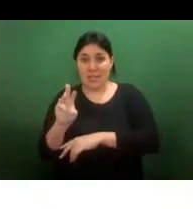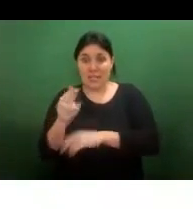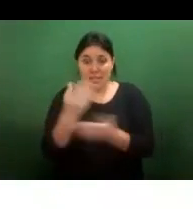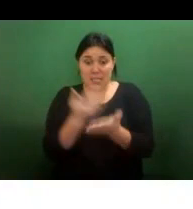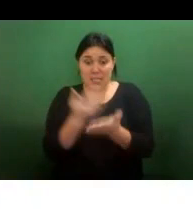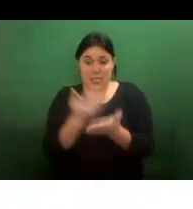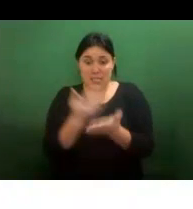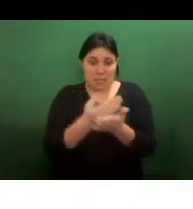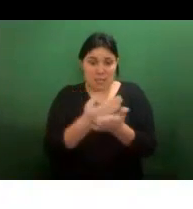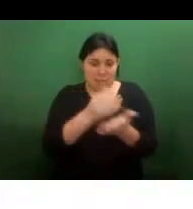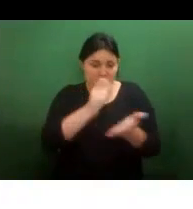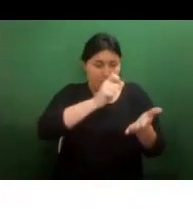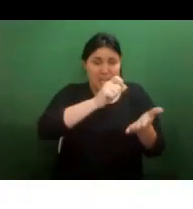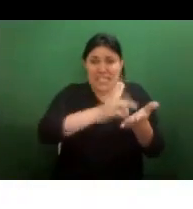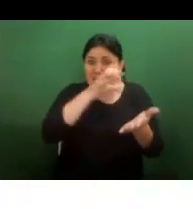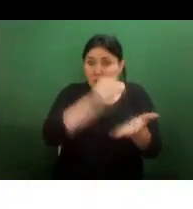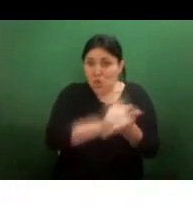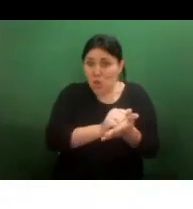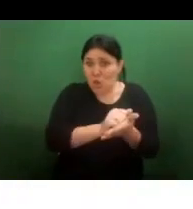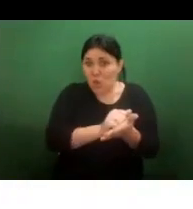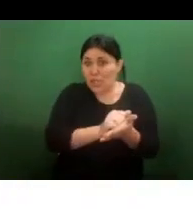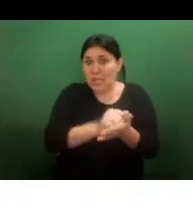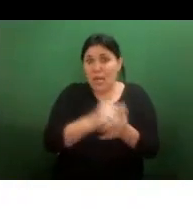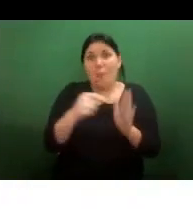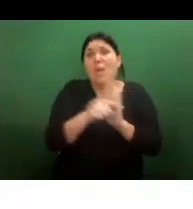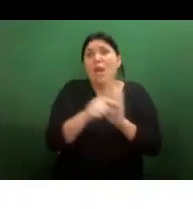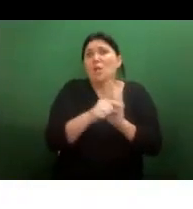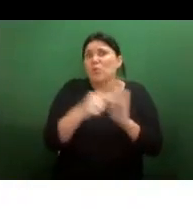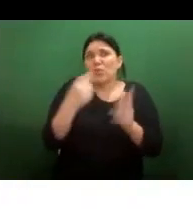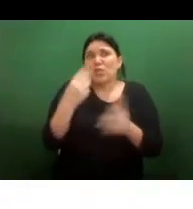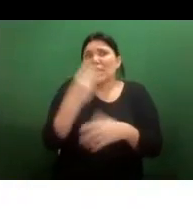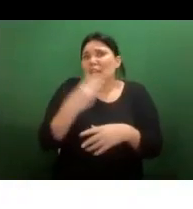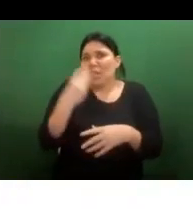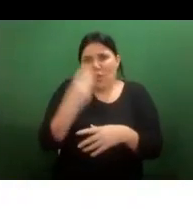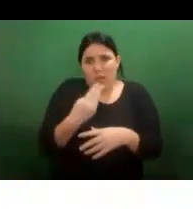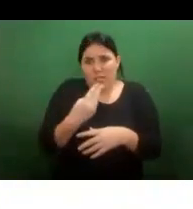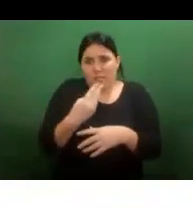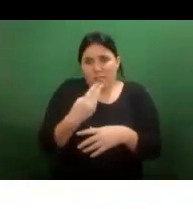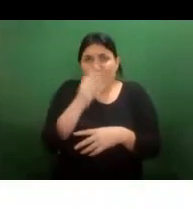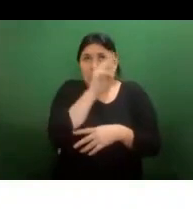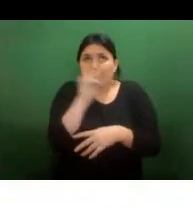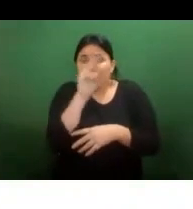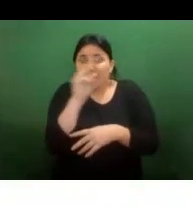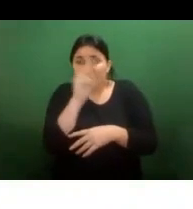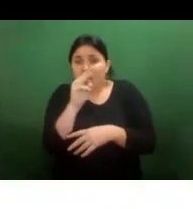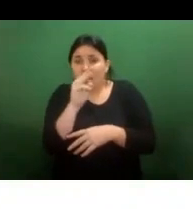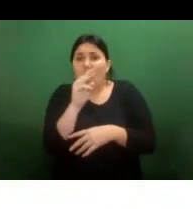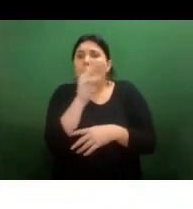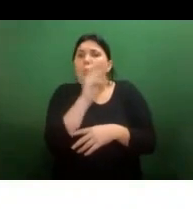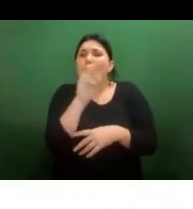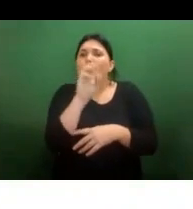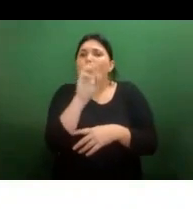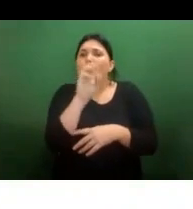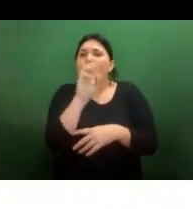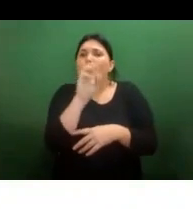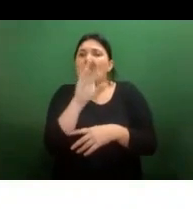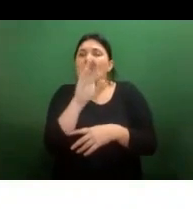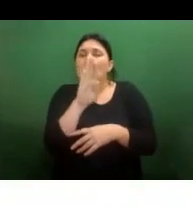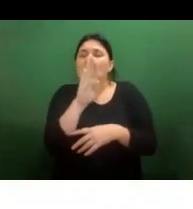horas. Esse foi o primeiro susto que o seminário me deu. A plataforma da UFPEL, Webconf, onde a gente realizou o